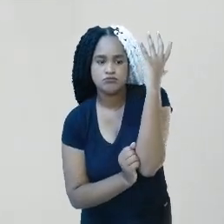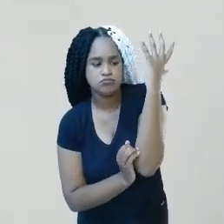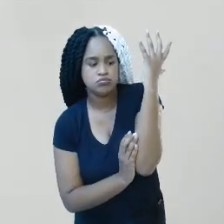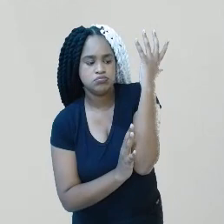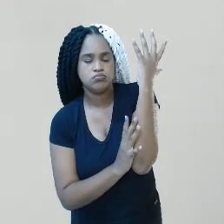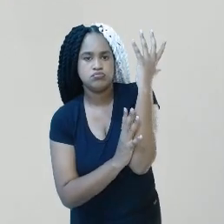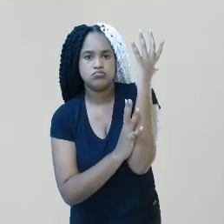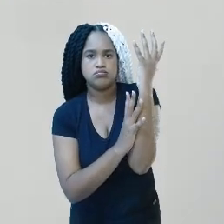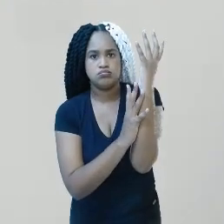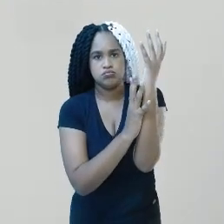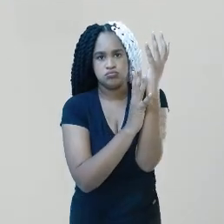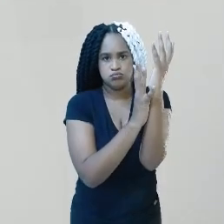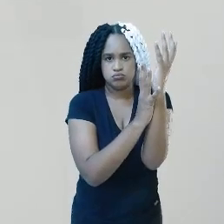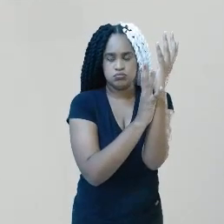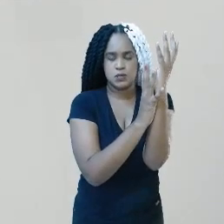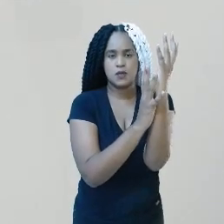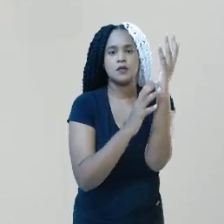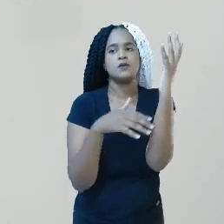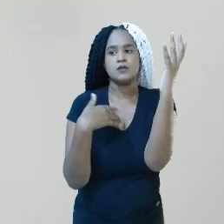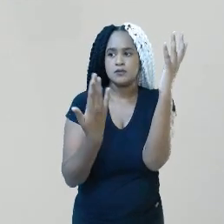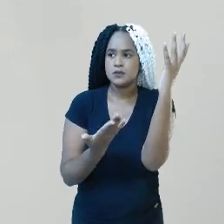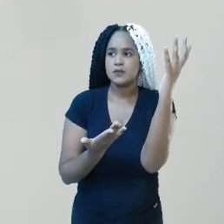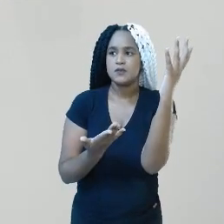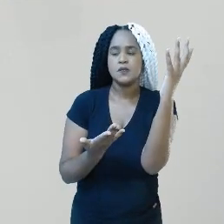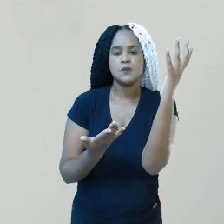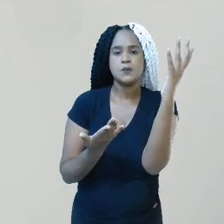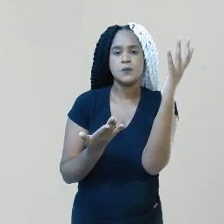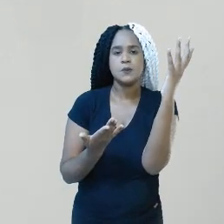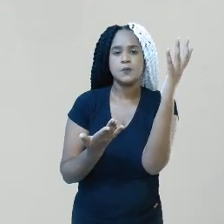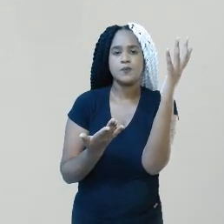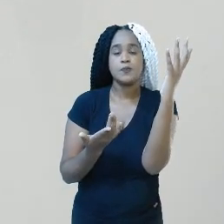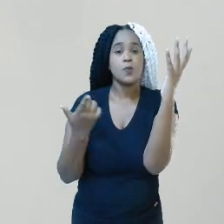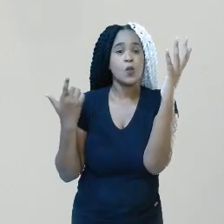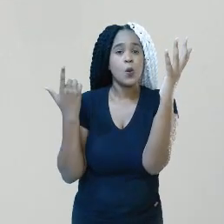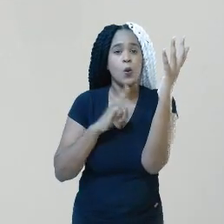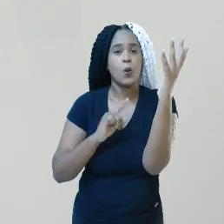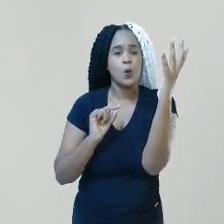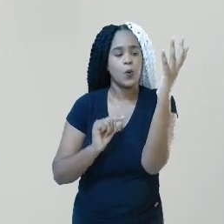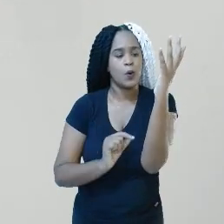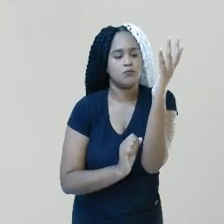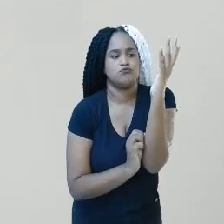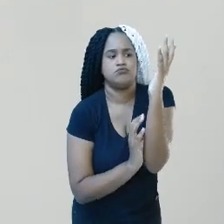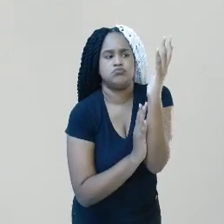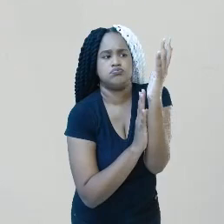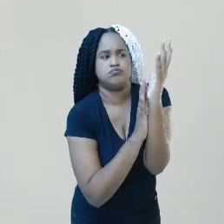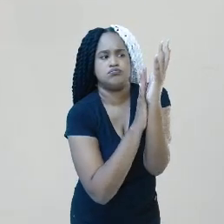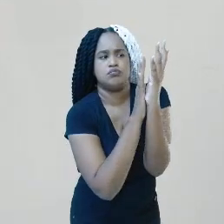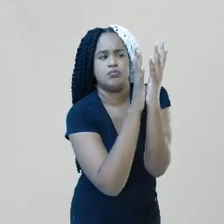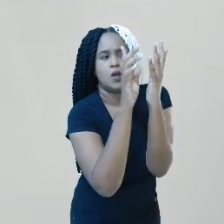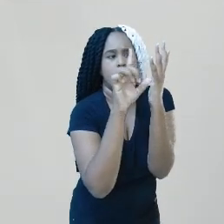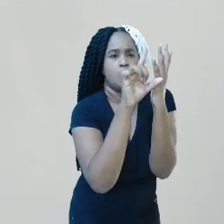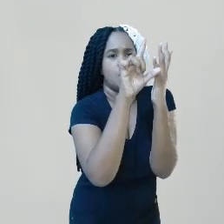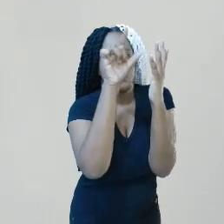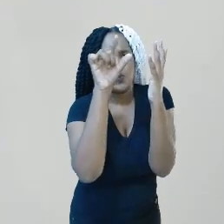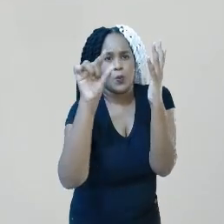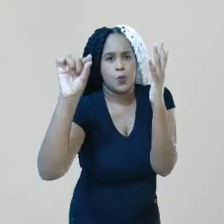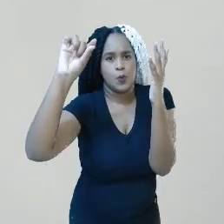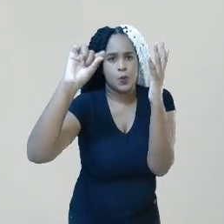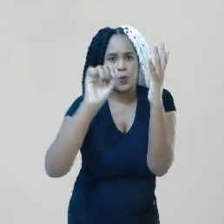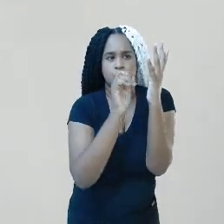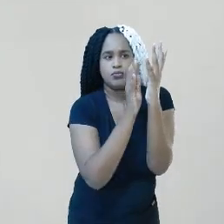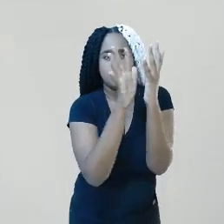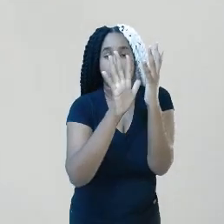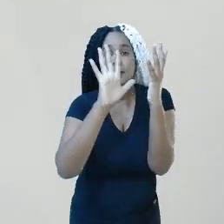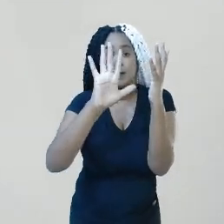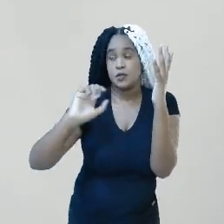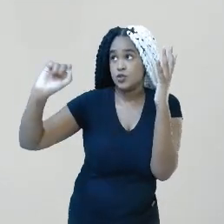seu corpo, que é o caule. E aí, ó, e vão até as folhas. Nesse meio tempo, ela já pegou luz